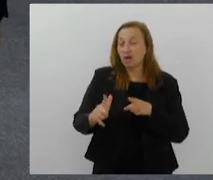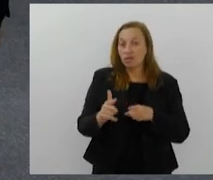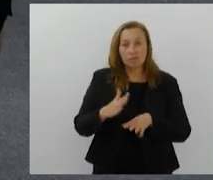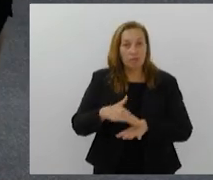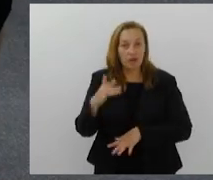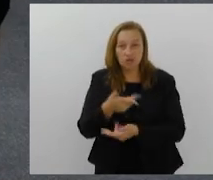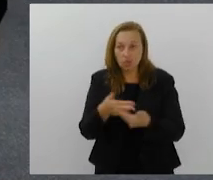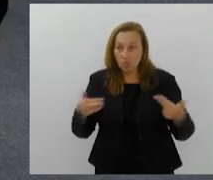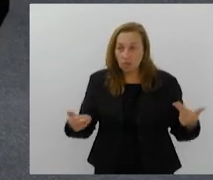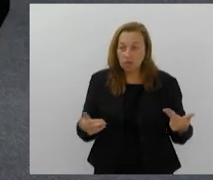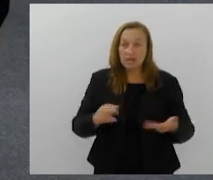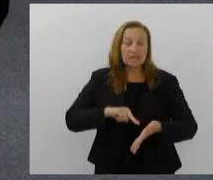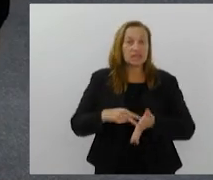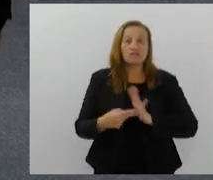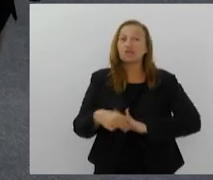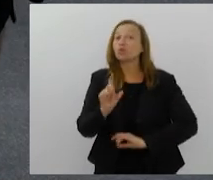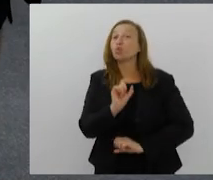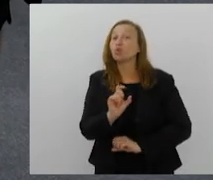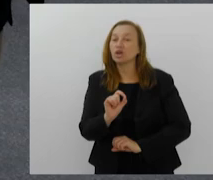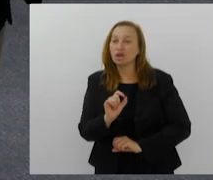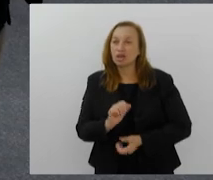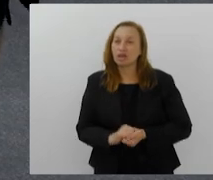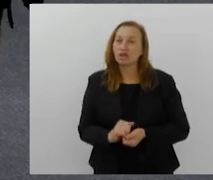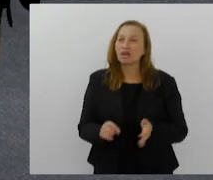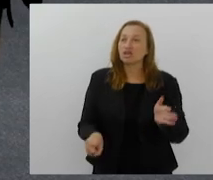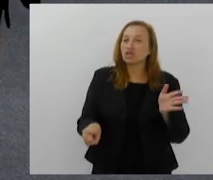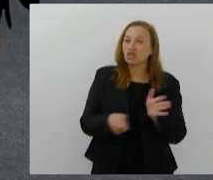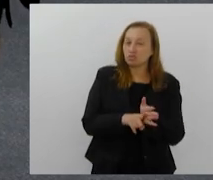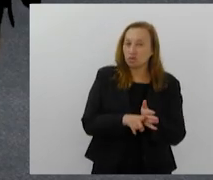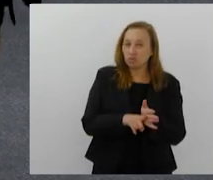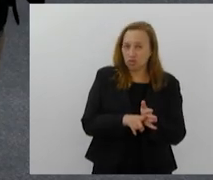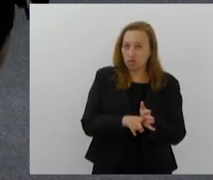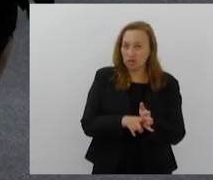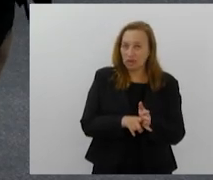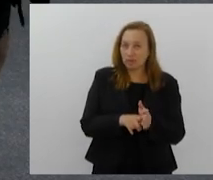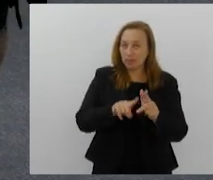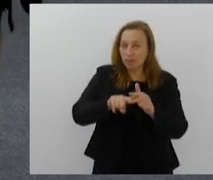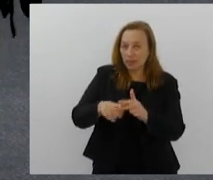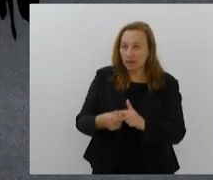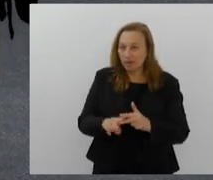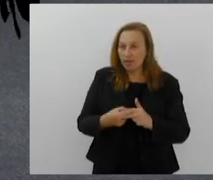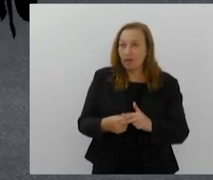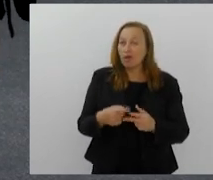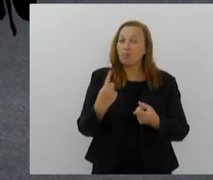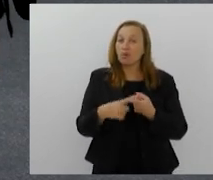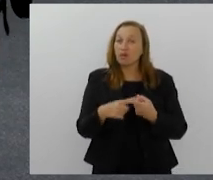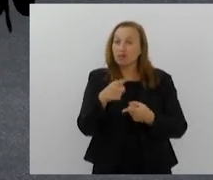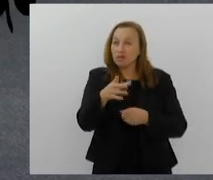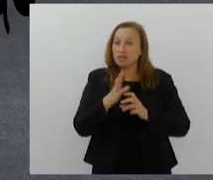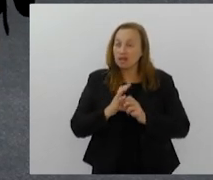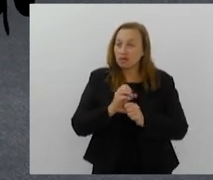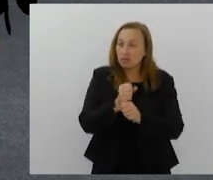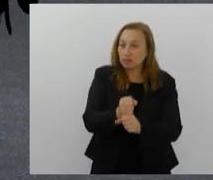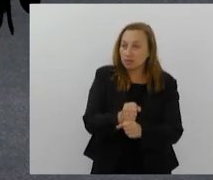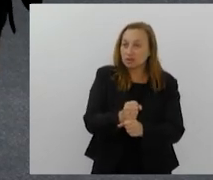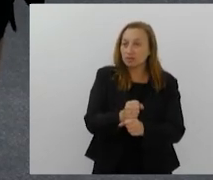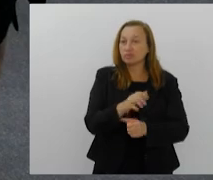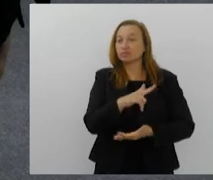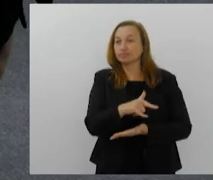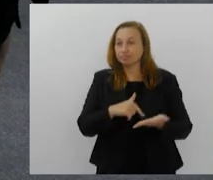mais, o que significa isso? Vai diminuir o reajuste, porque você está computando do lado da